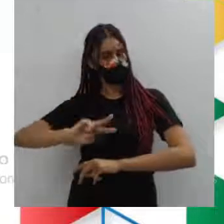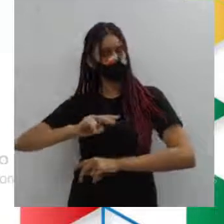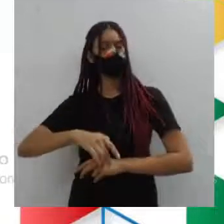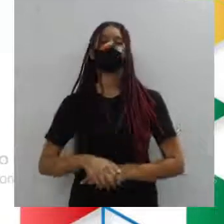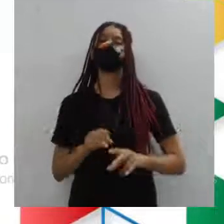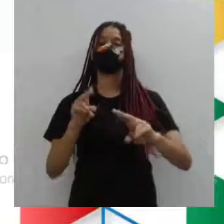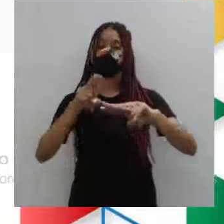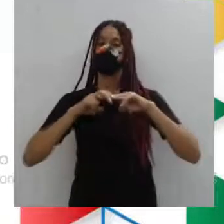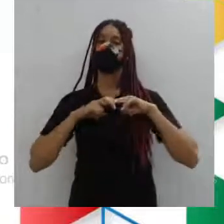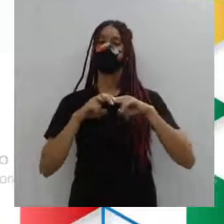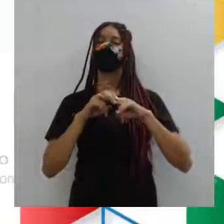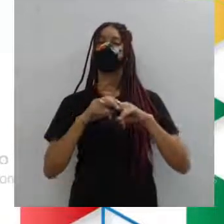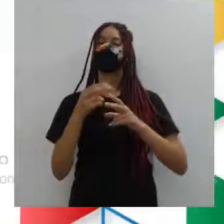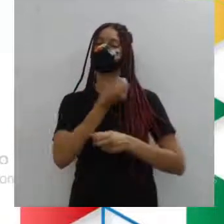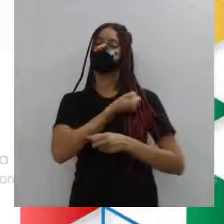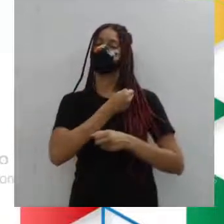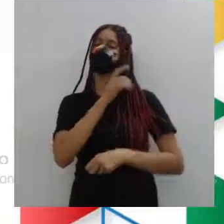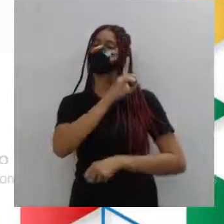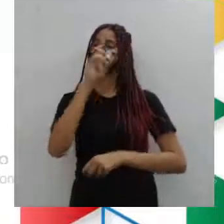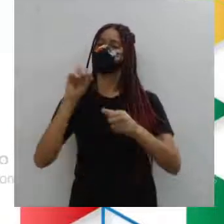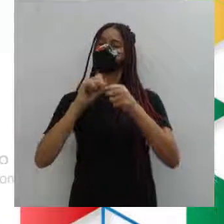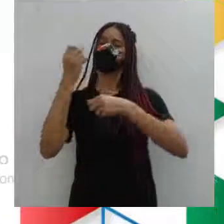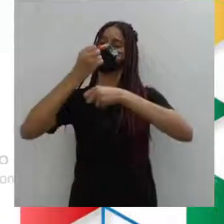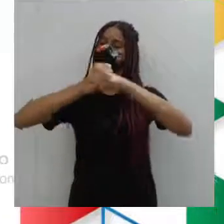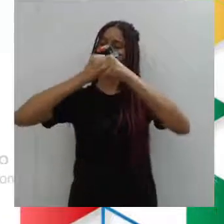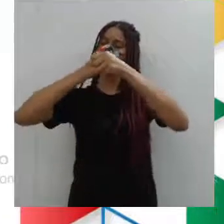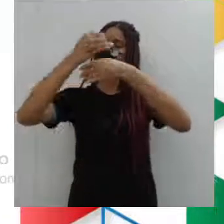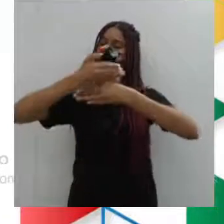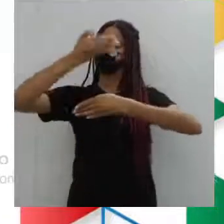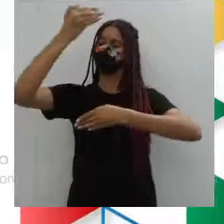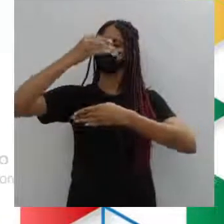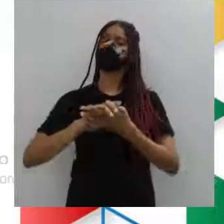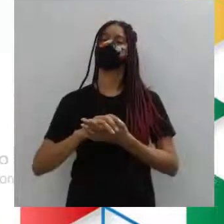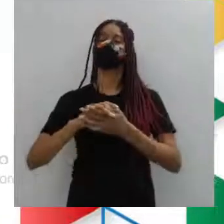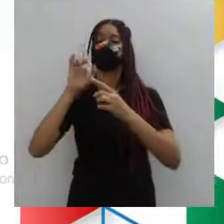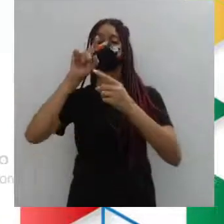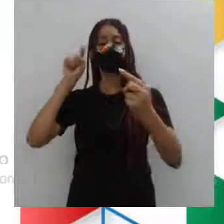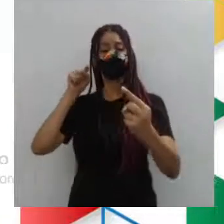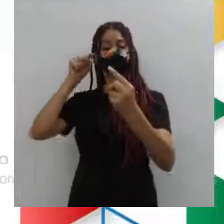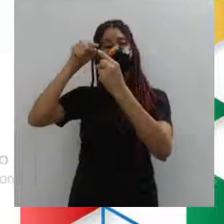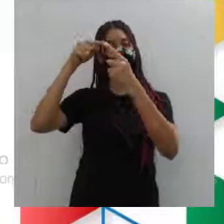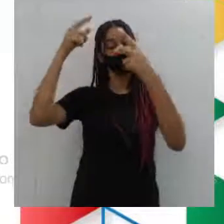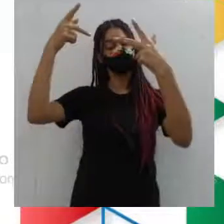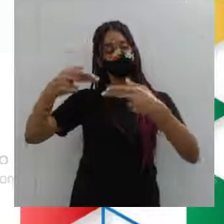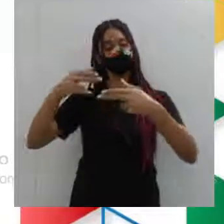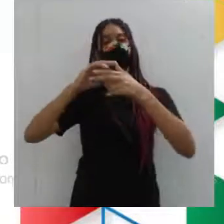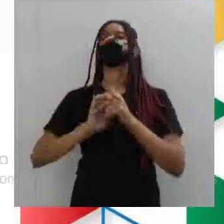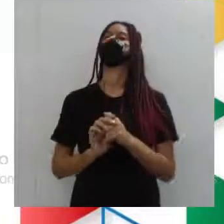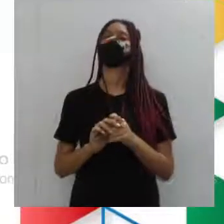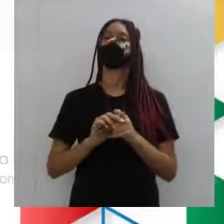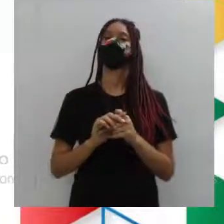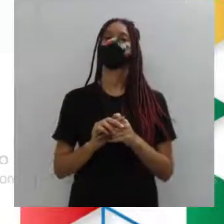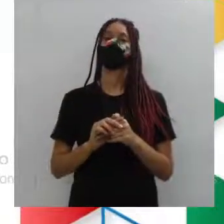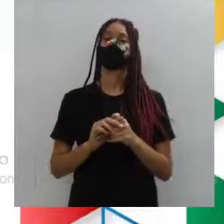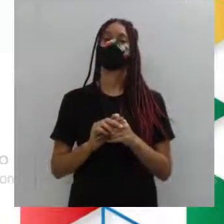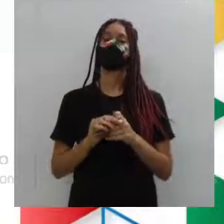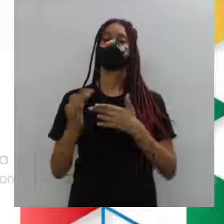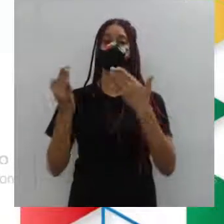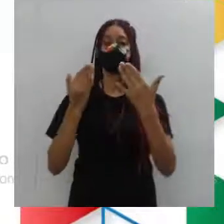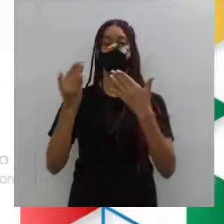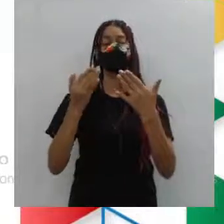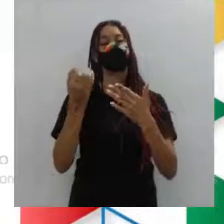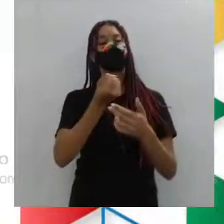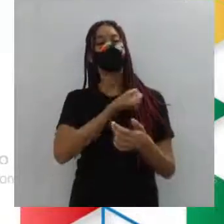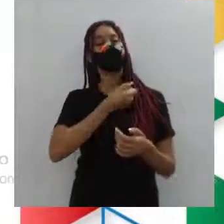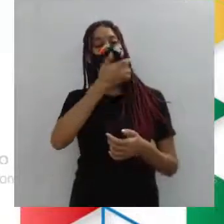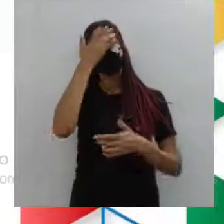que o número de dias gasto na construção de muro é diretamente proporcional ao número de operários empregados no seu